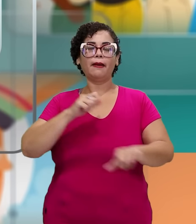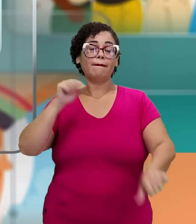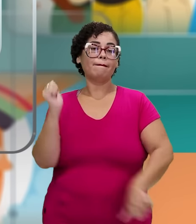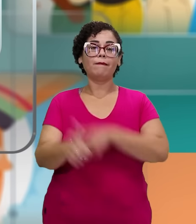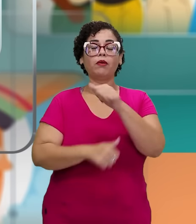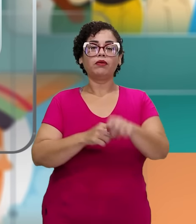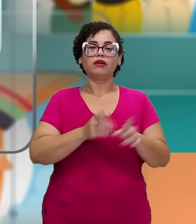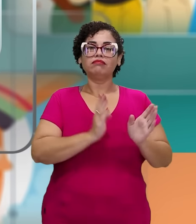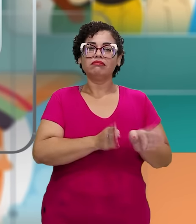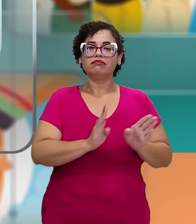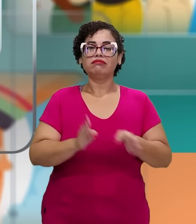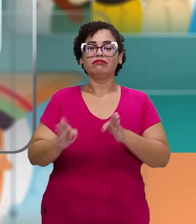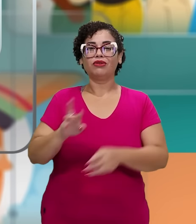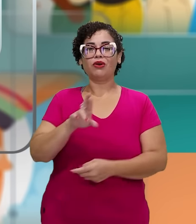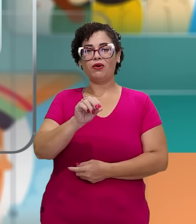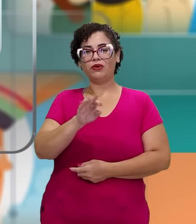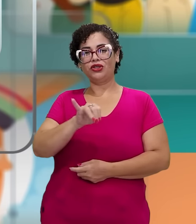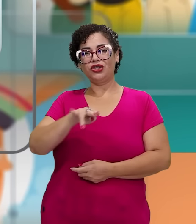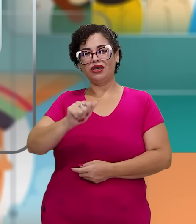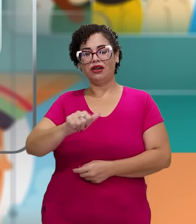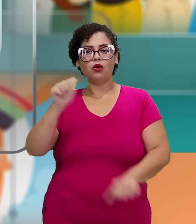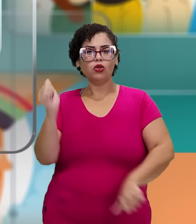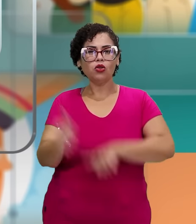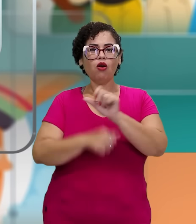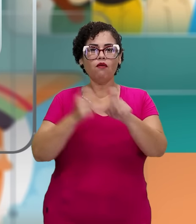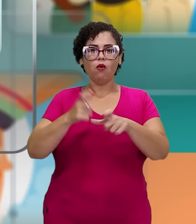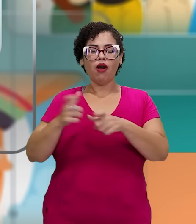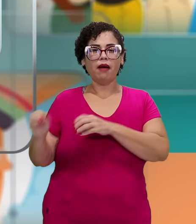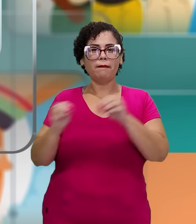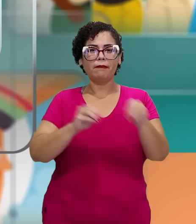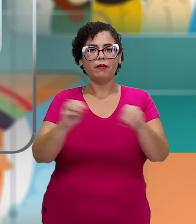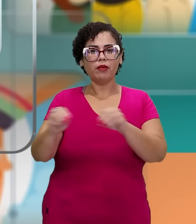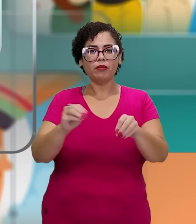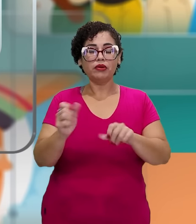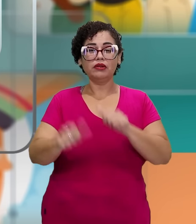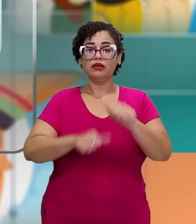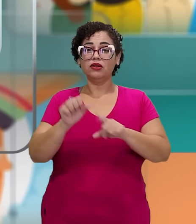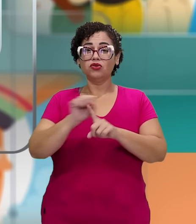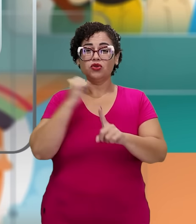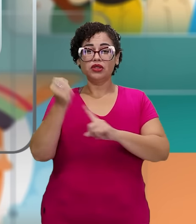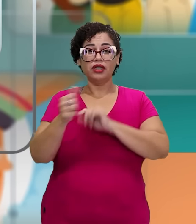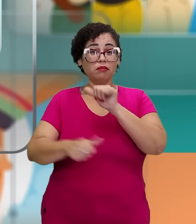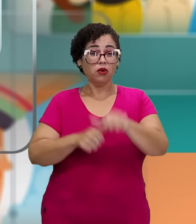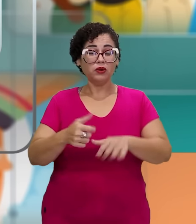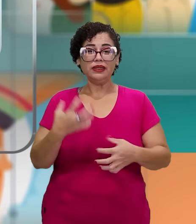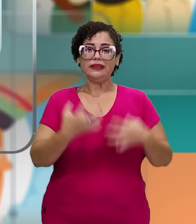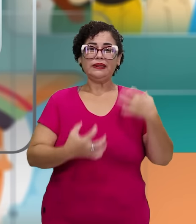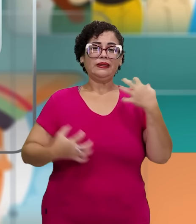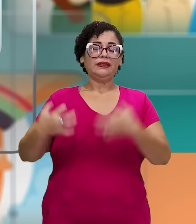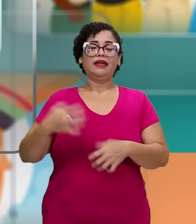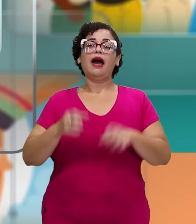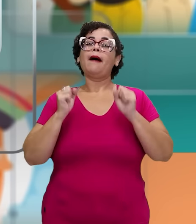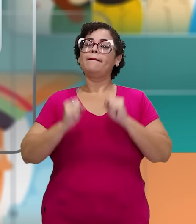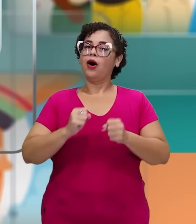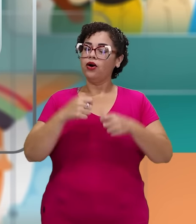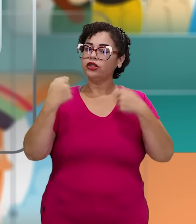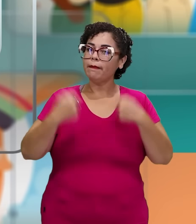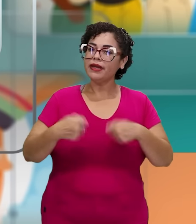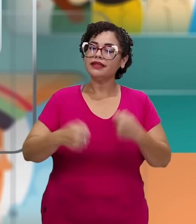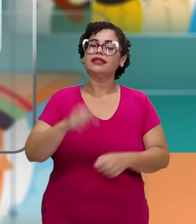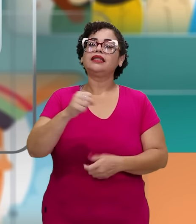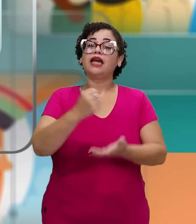rotina adaptar-se a novos ambientes ou situações sociais que podem precisar sim de apoio